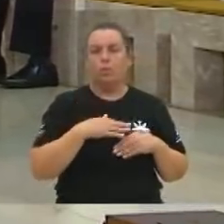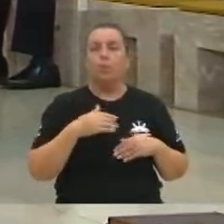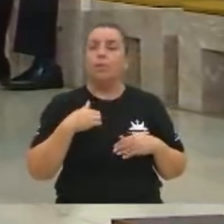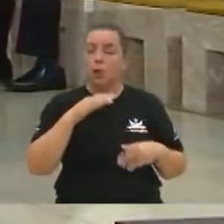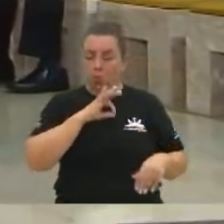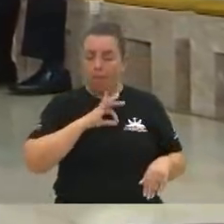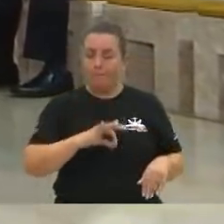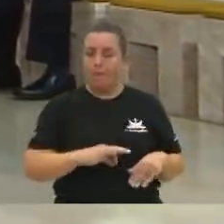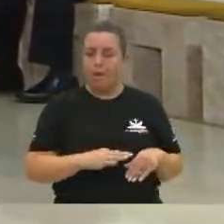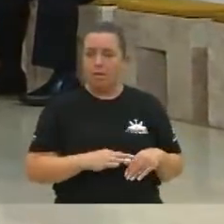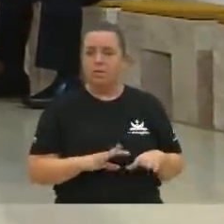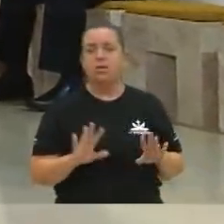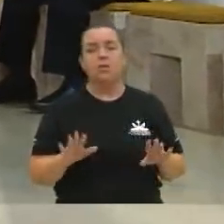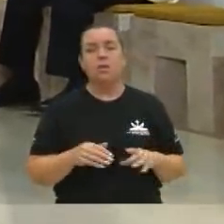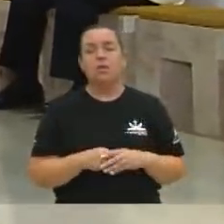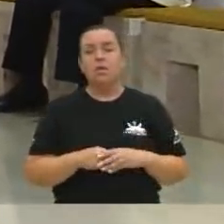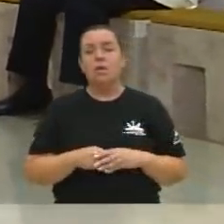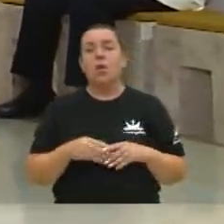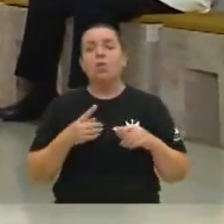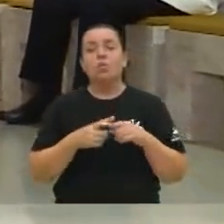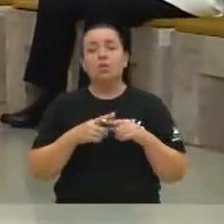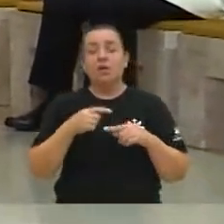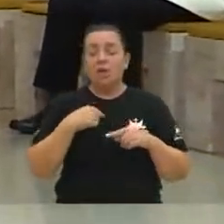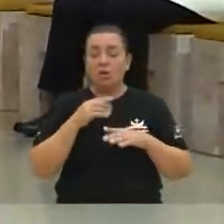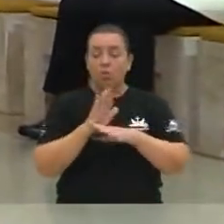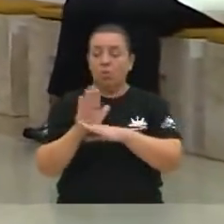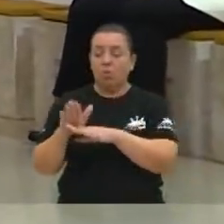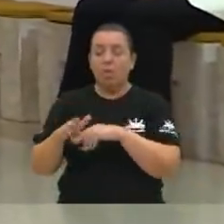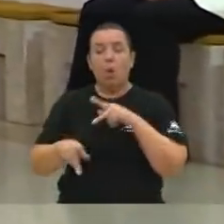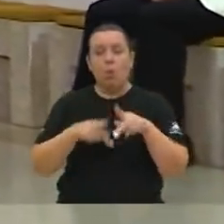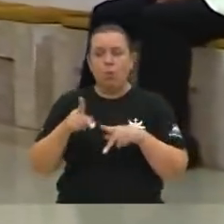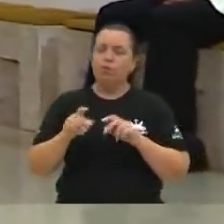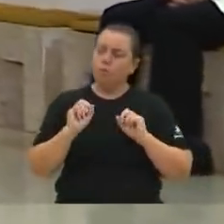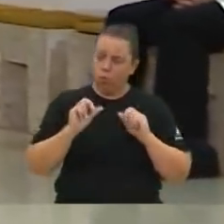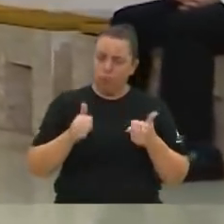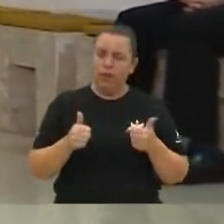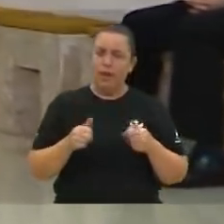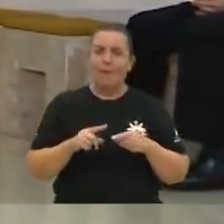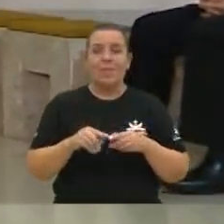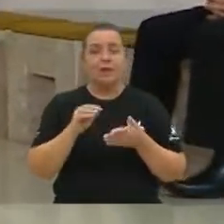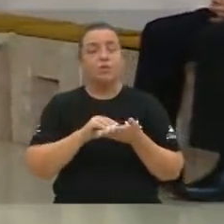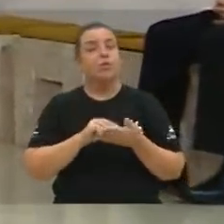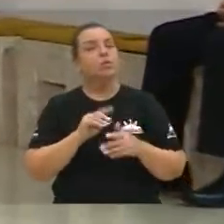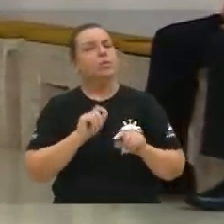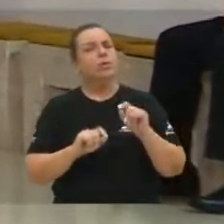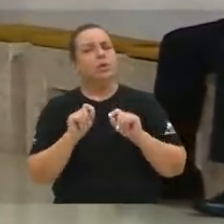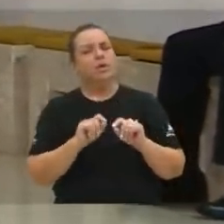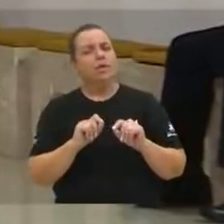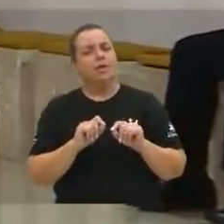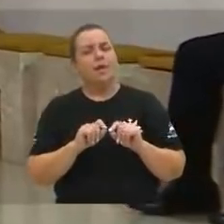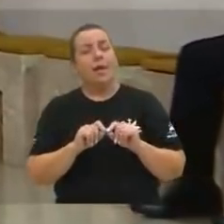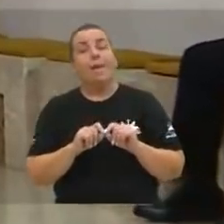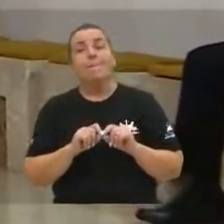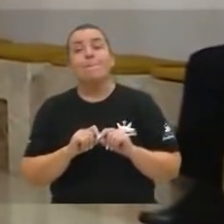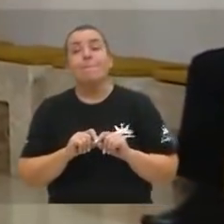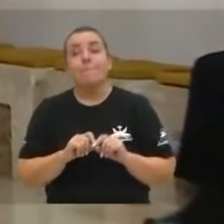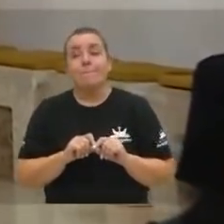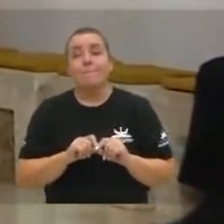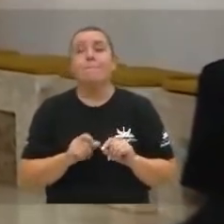uns o padre para atender ao povo tá certo mas tá faltando uma coisa